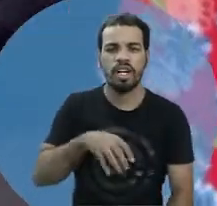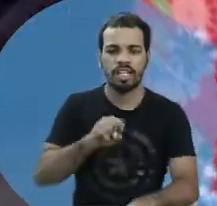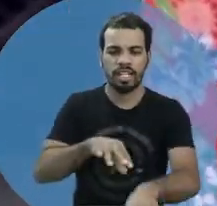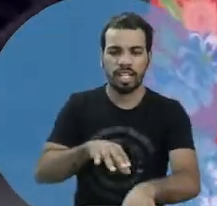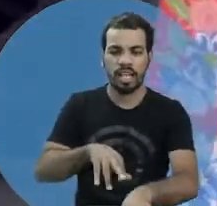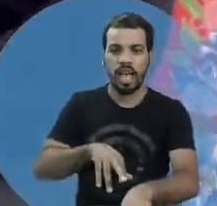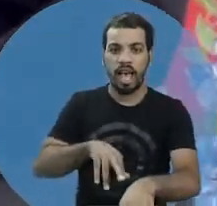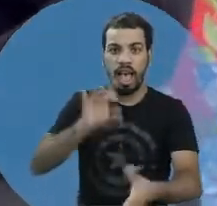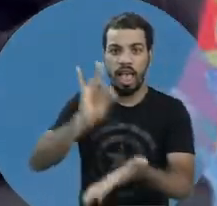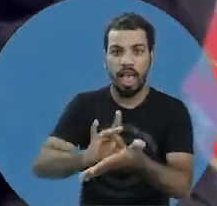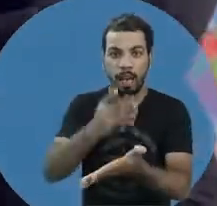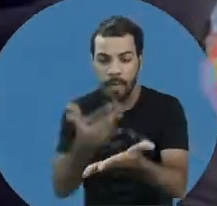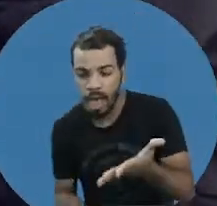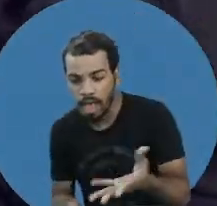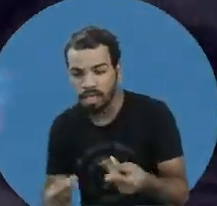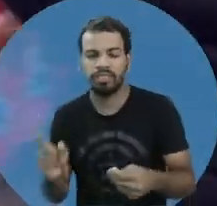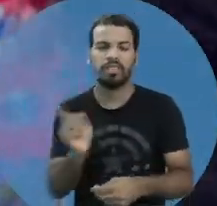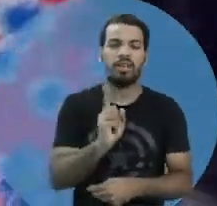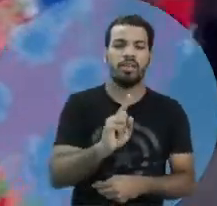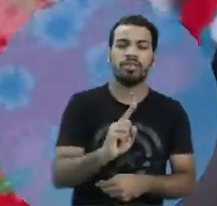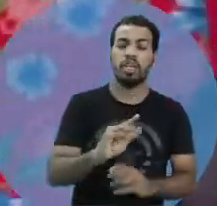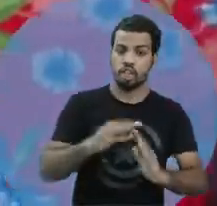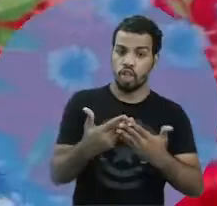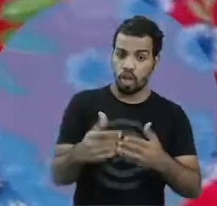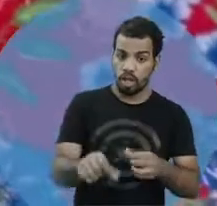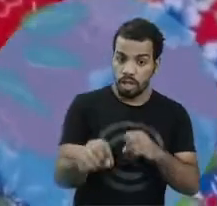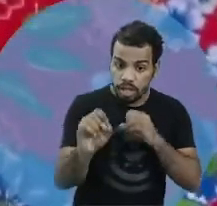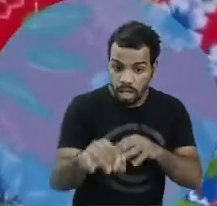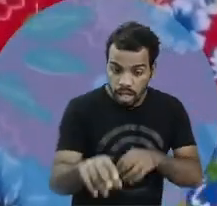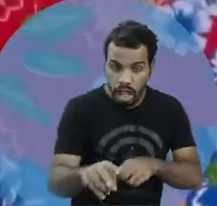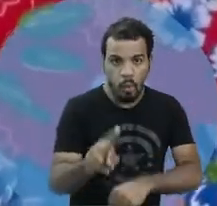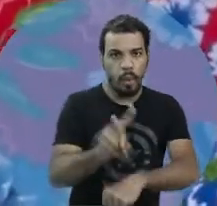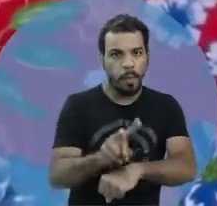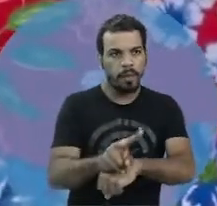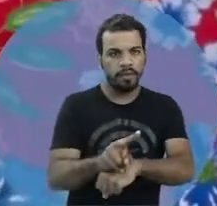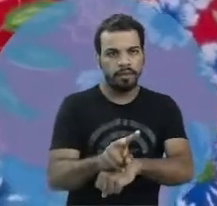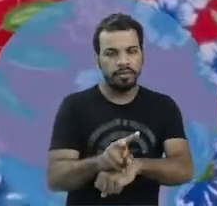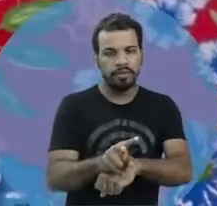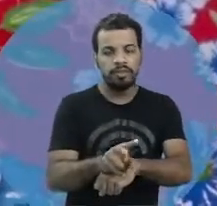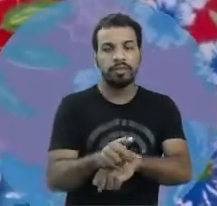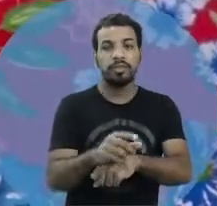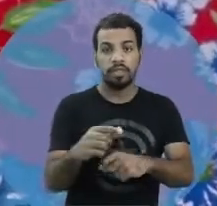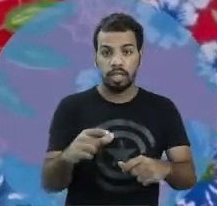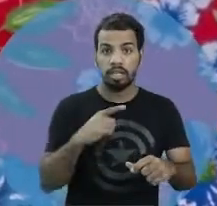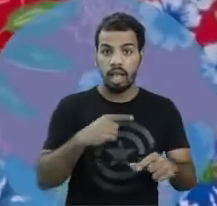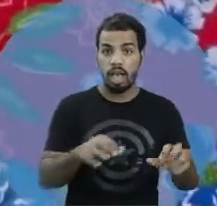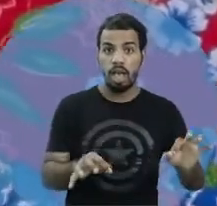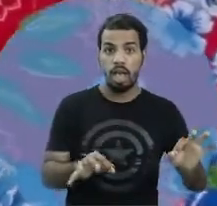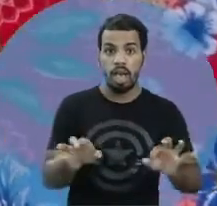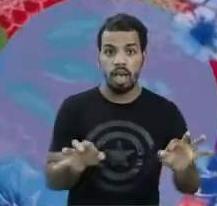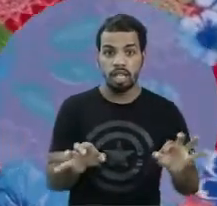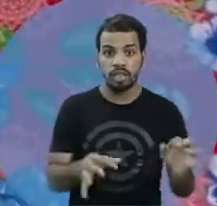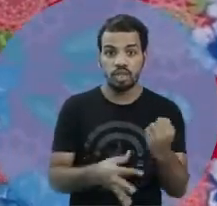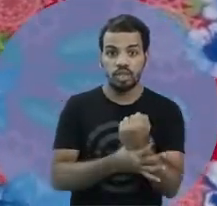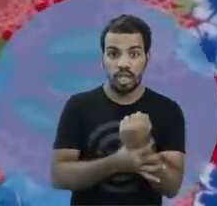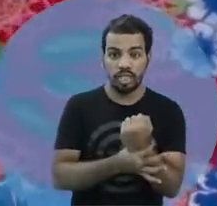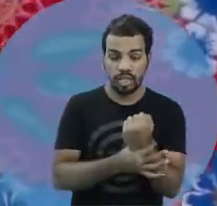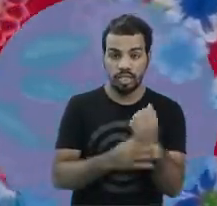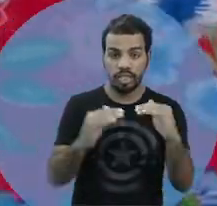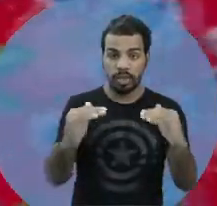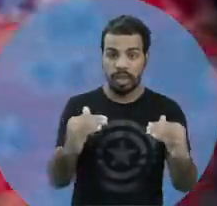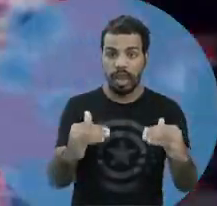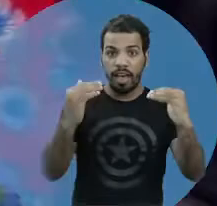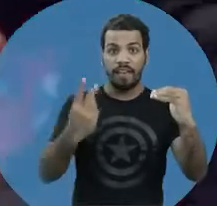realidade. A escola deve educar para a prevenção, protocolos de segurança e, acima de tudo, valorizar a